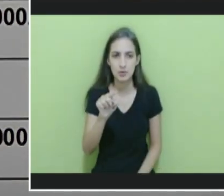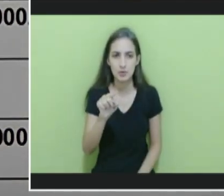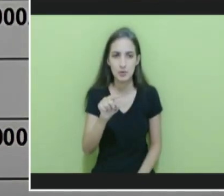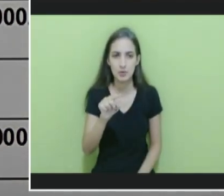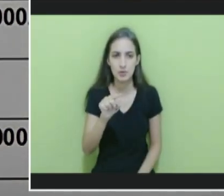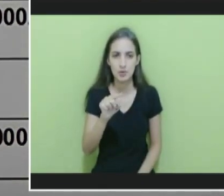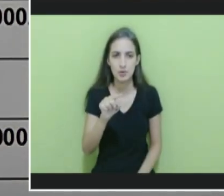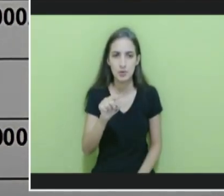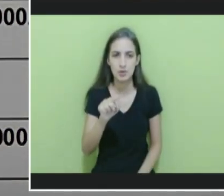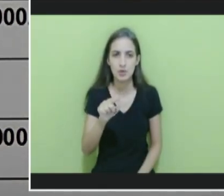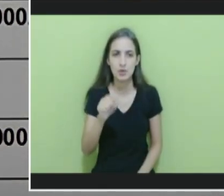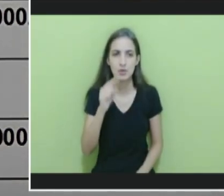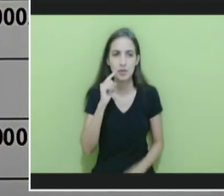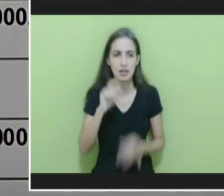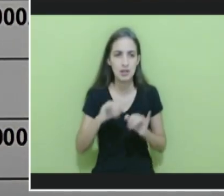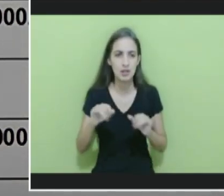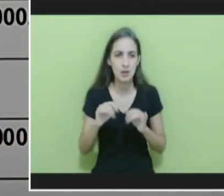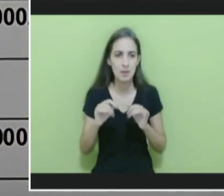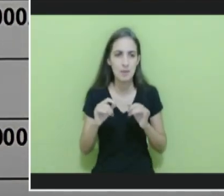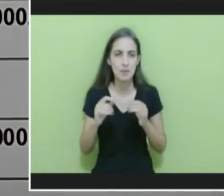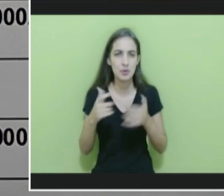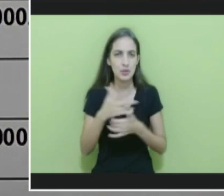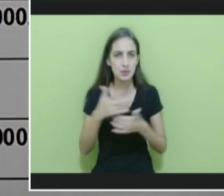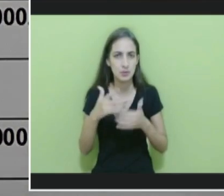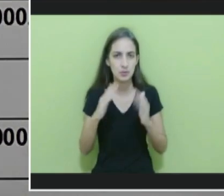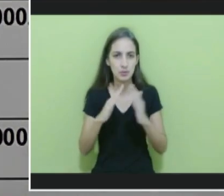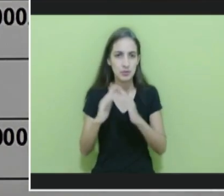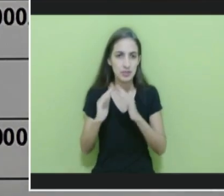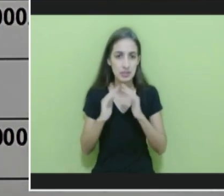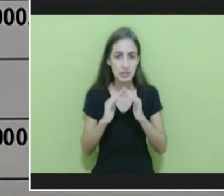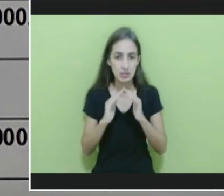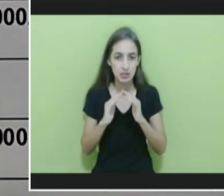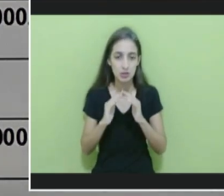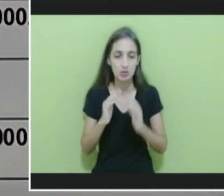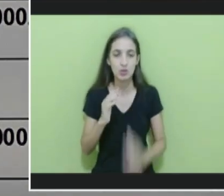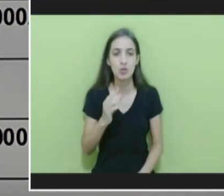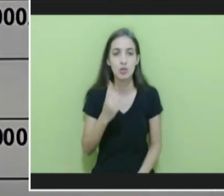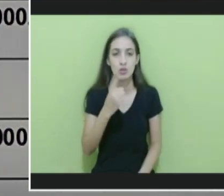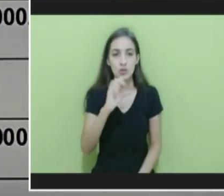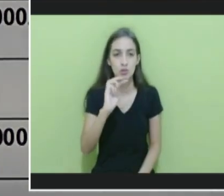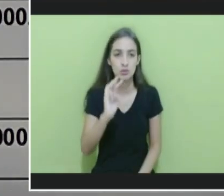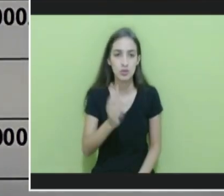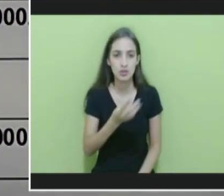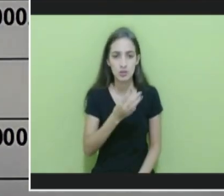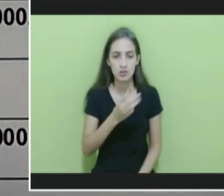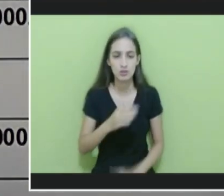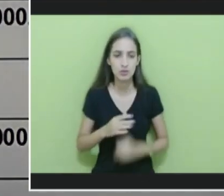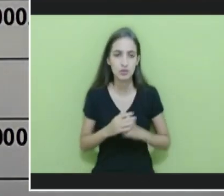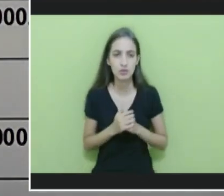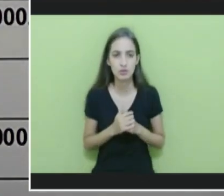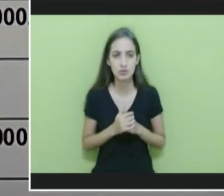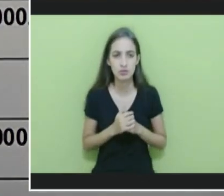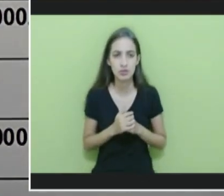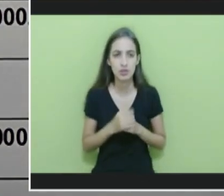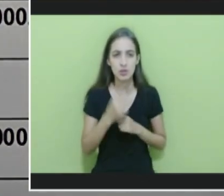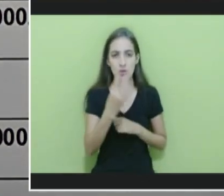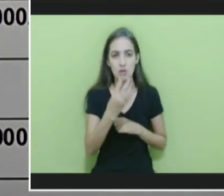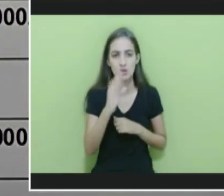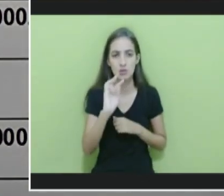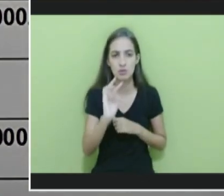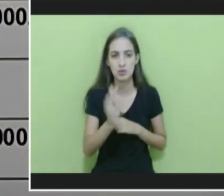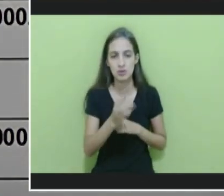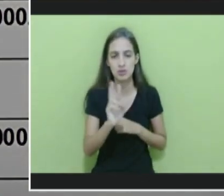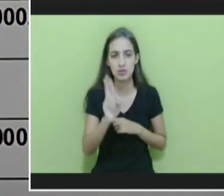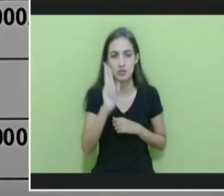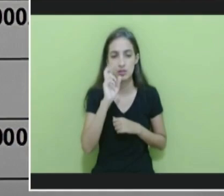R$ 1.200.000. E para a Uniuv, na ajuda de custos, R$ 4 milhões. Então, totalizando